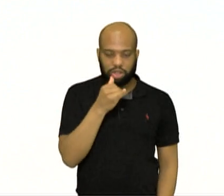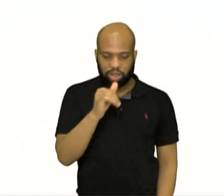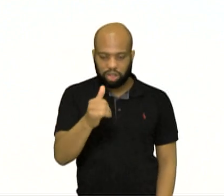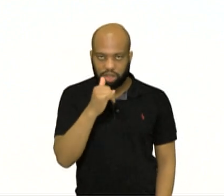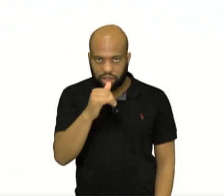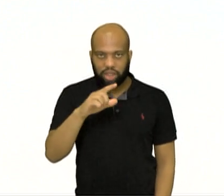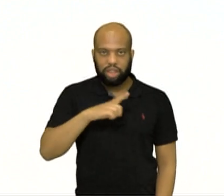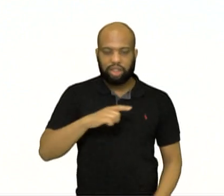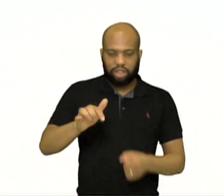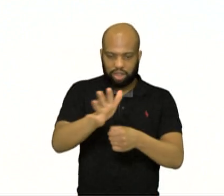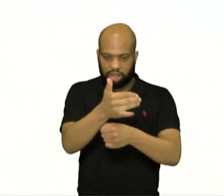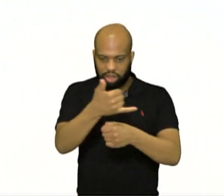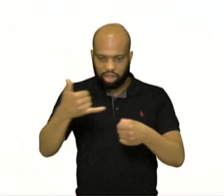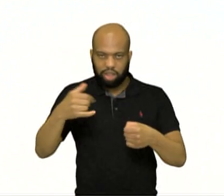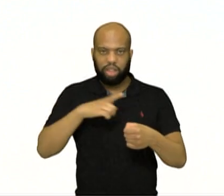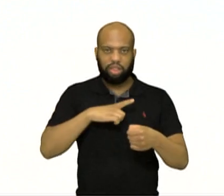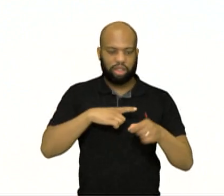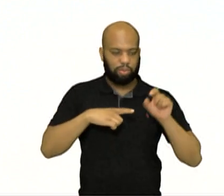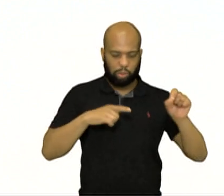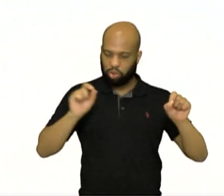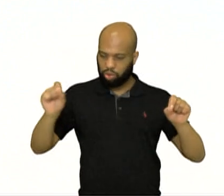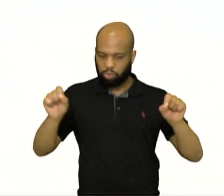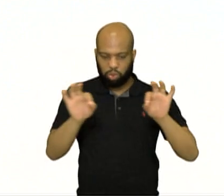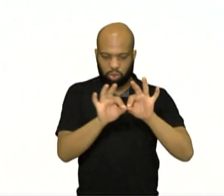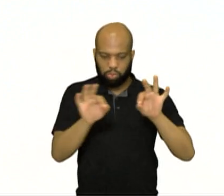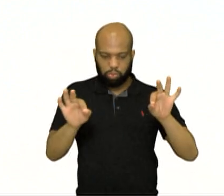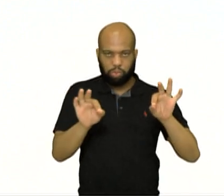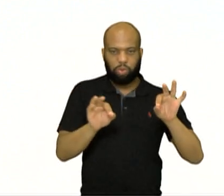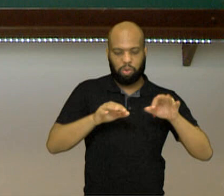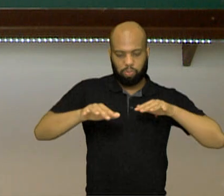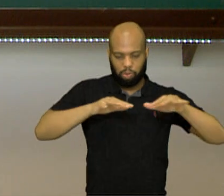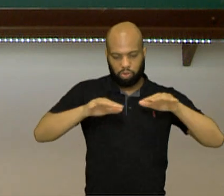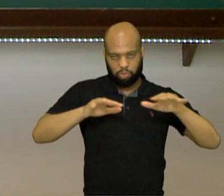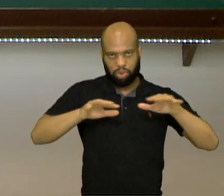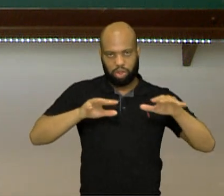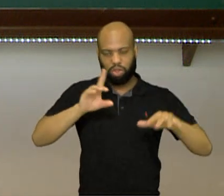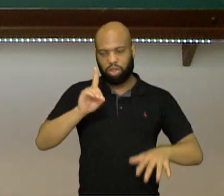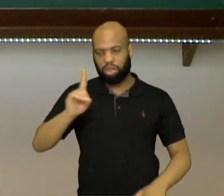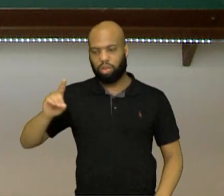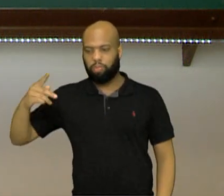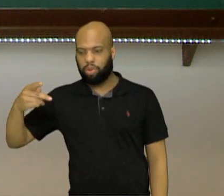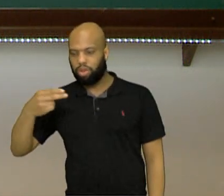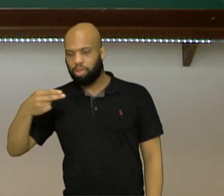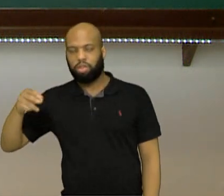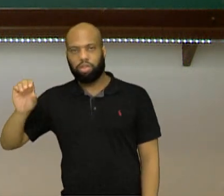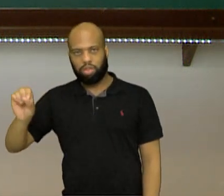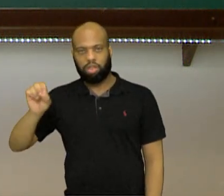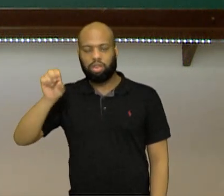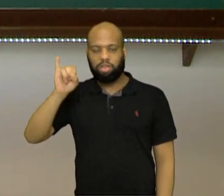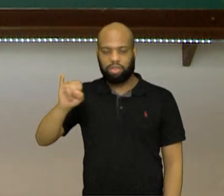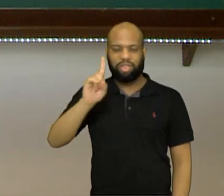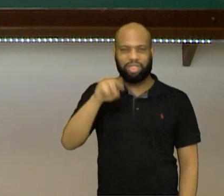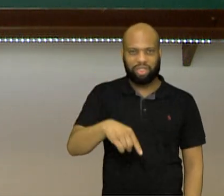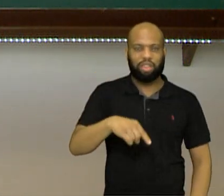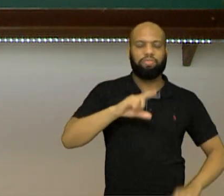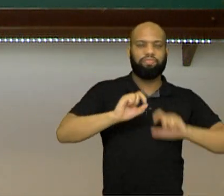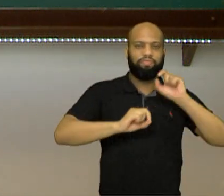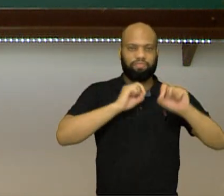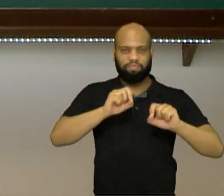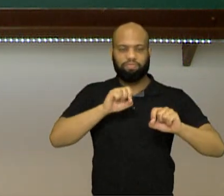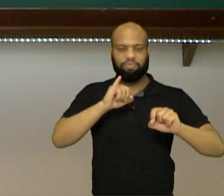sobre uma carga elétrica, se movimenta entre dois pontos numa superfície equipotencial, que a gente viu que é zero. Se uma carga elétrica se movimenta numa